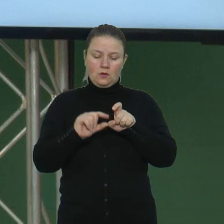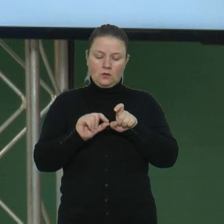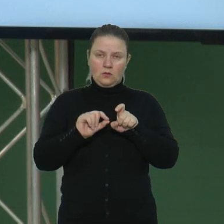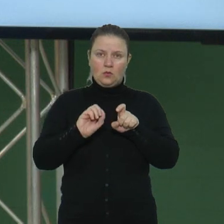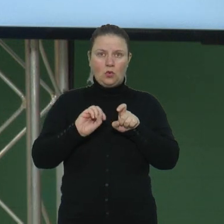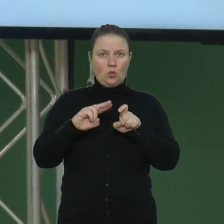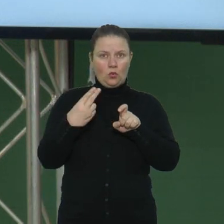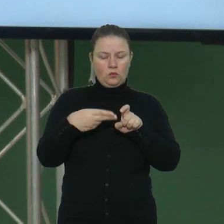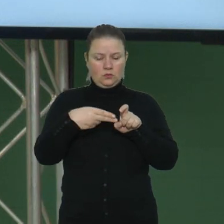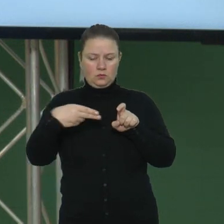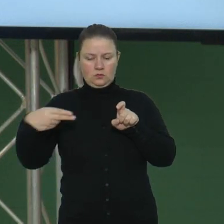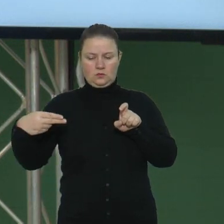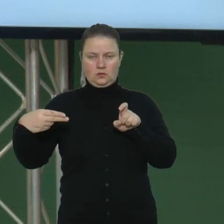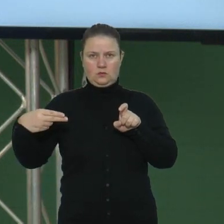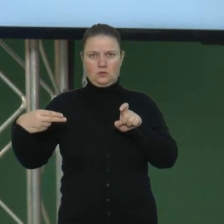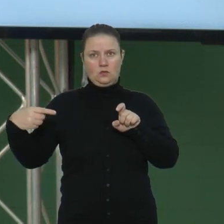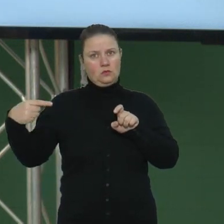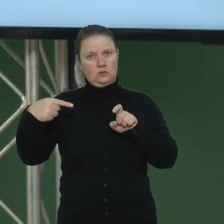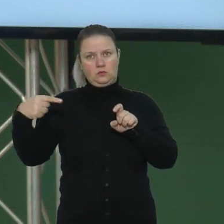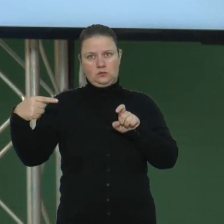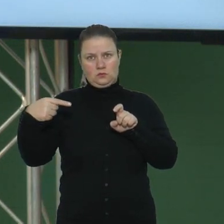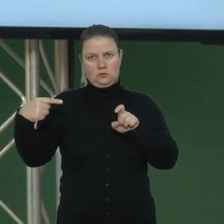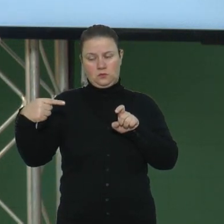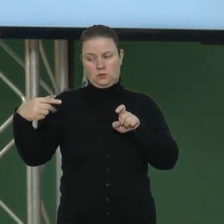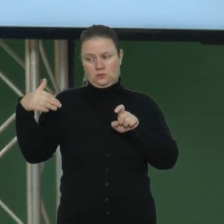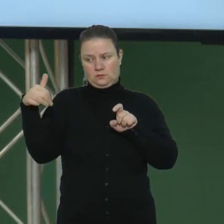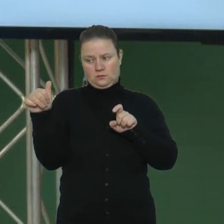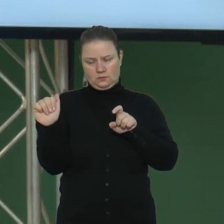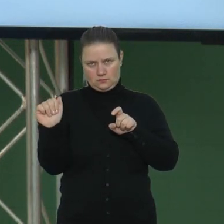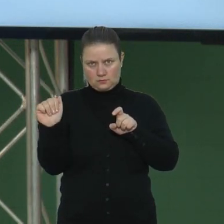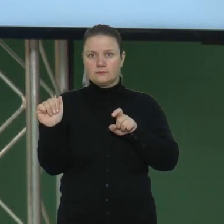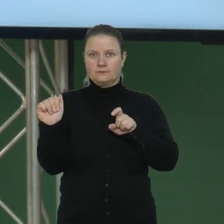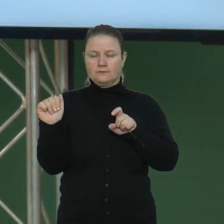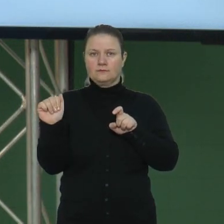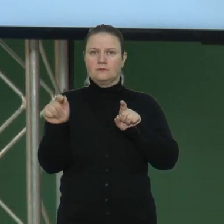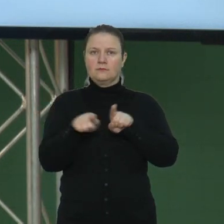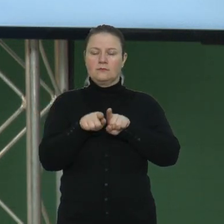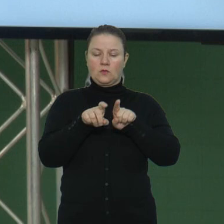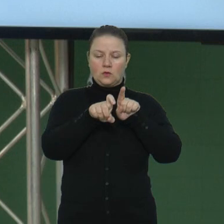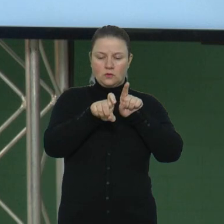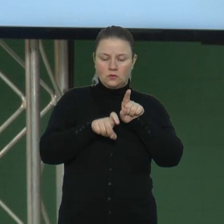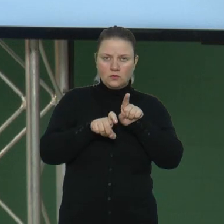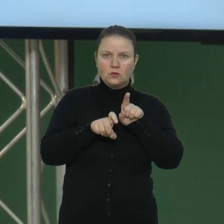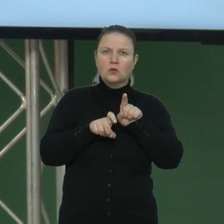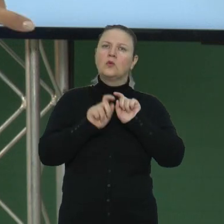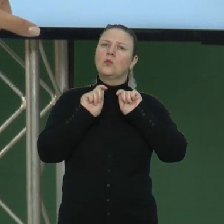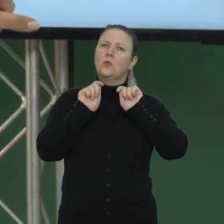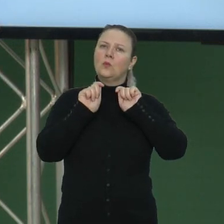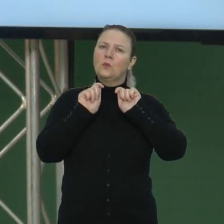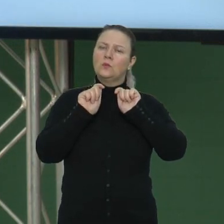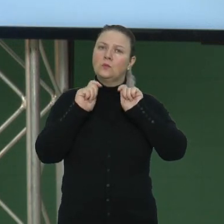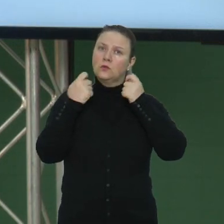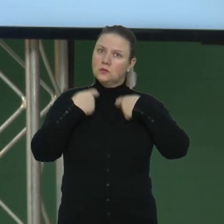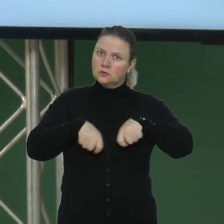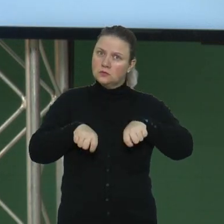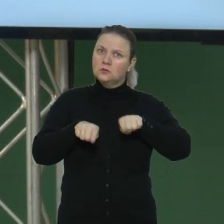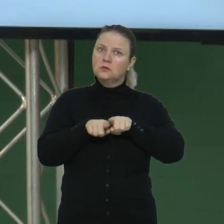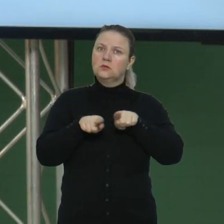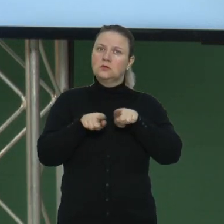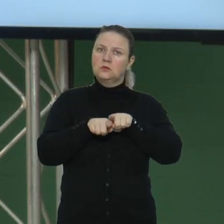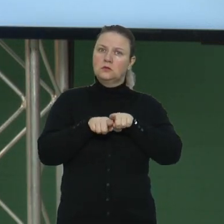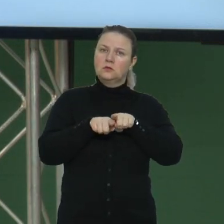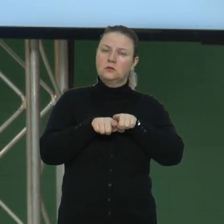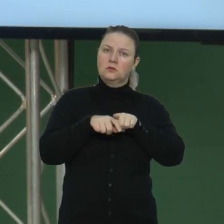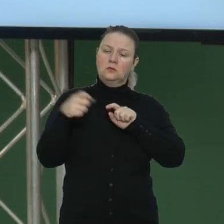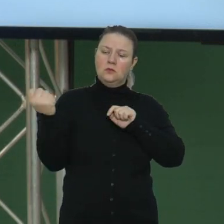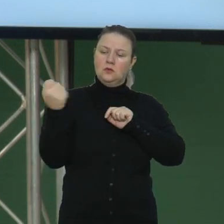ao negativo desse a, ou seja, ao menos a, certo? E o x tem que ser maior ou igual ao a. Entenderam? Então